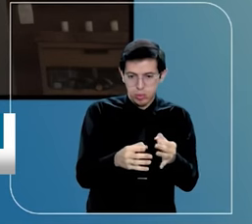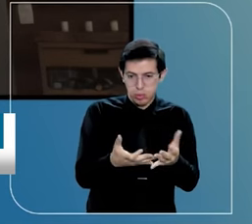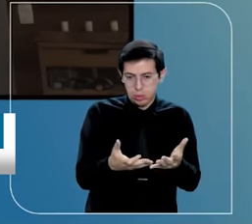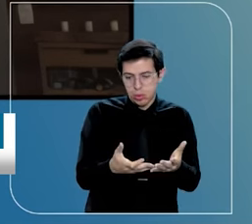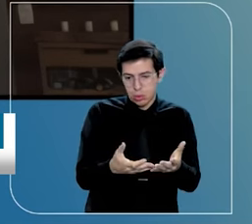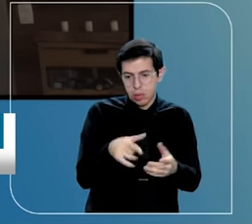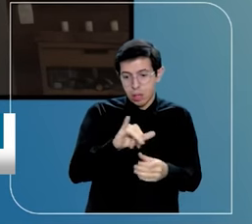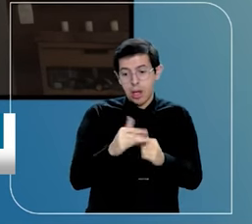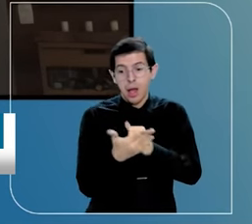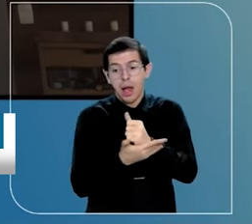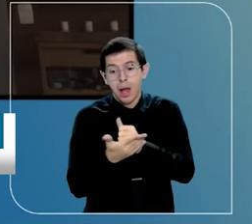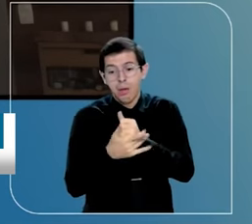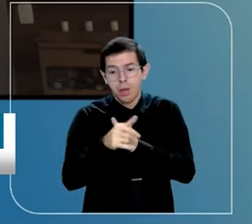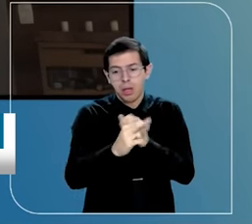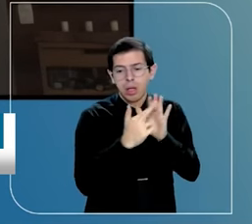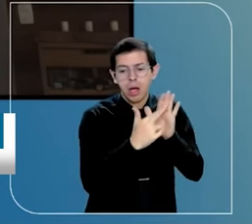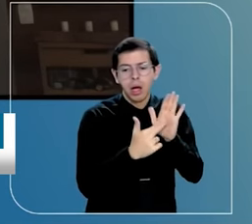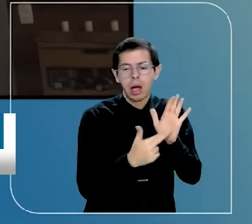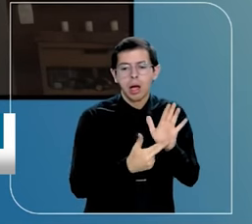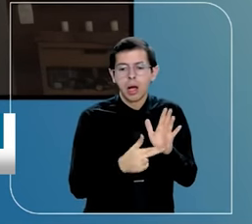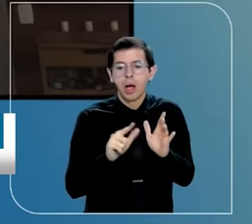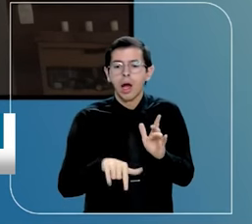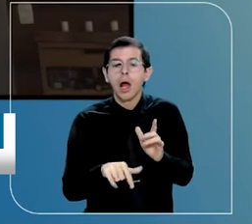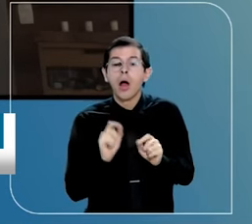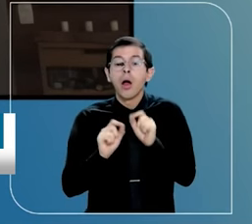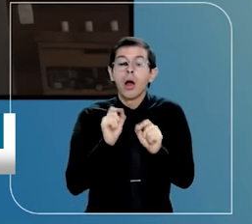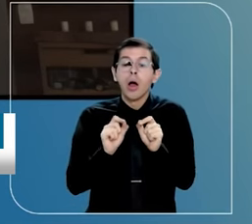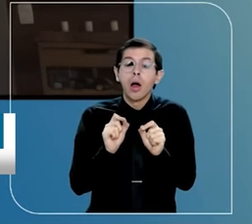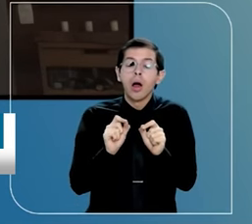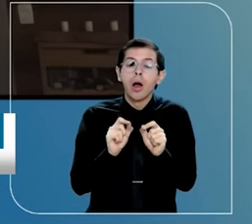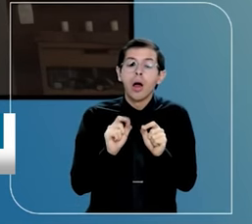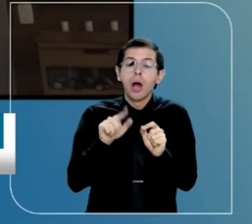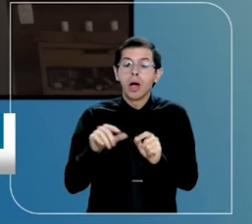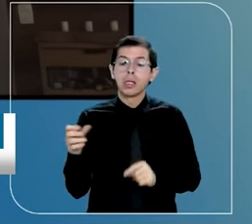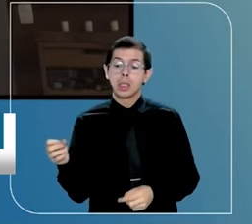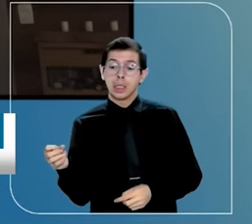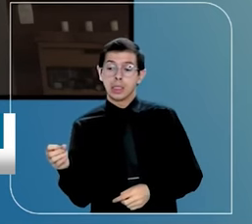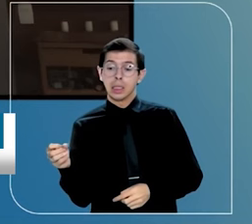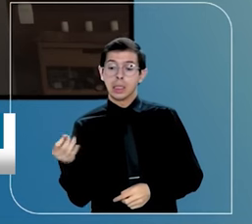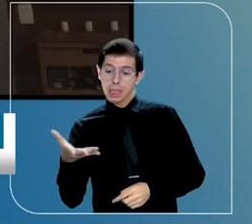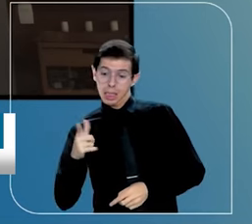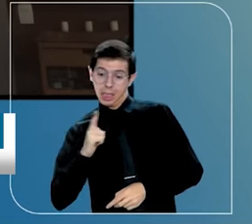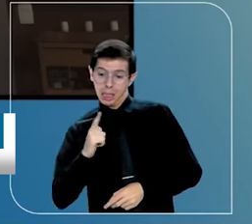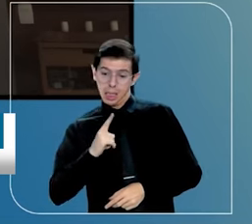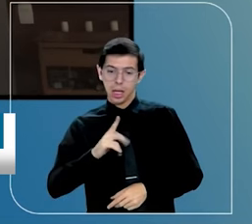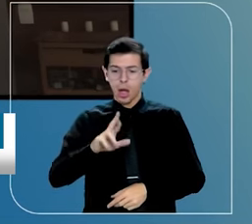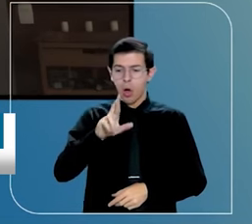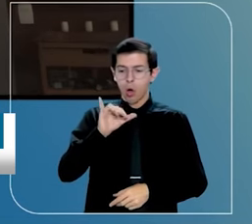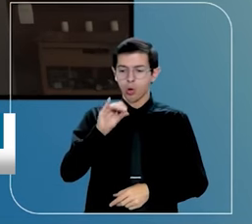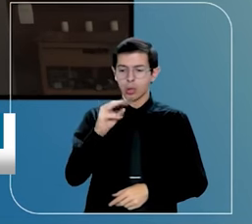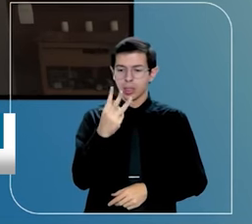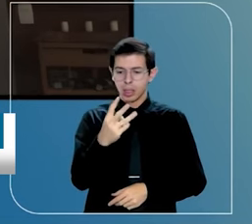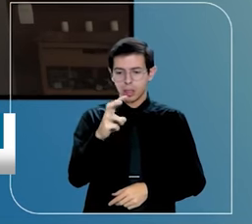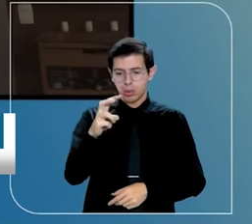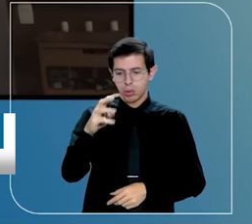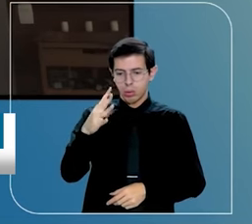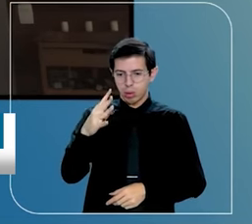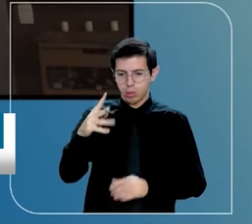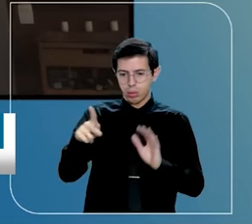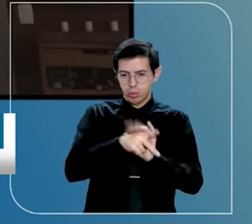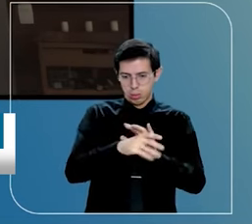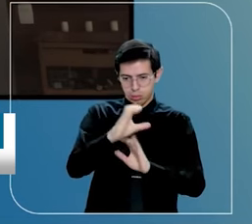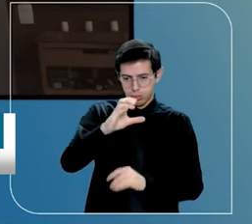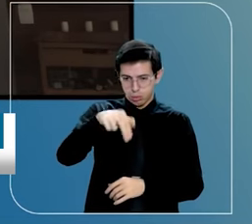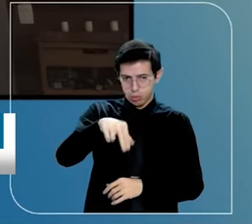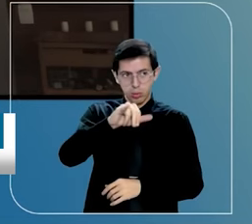essa regulamentação seja a já existente resolução 354 do CNJ, que